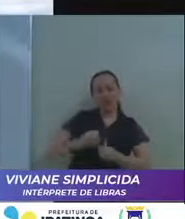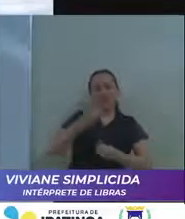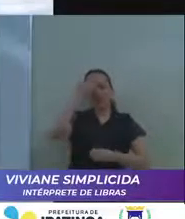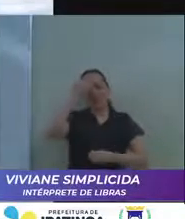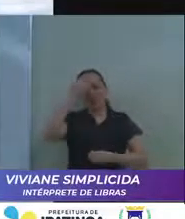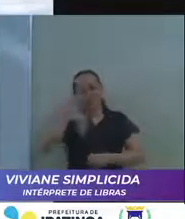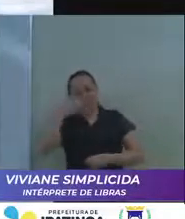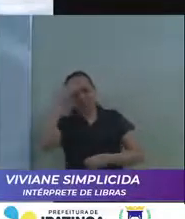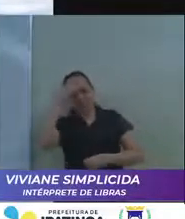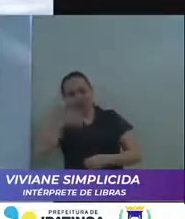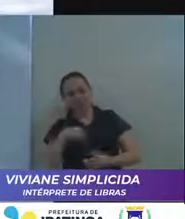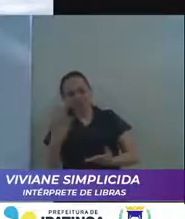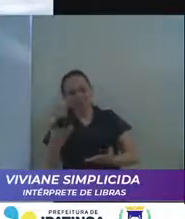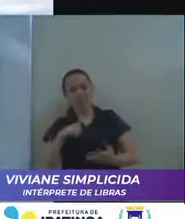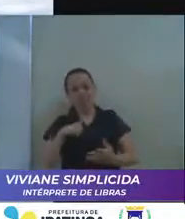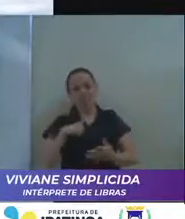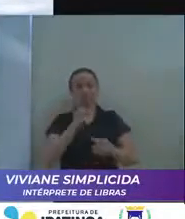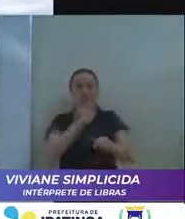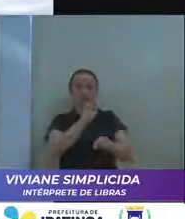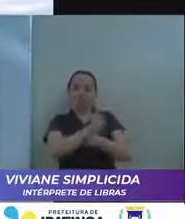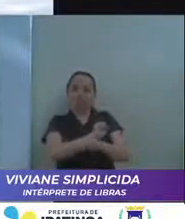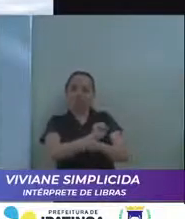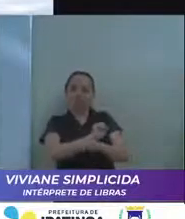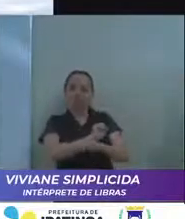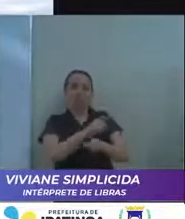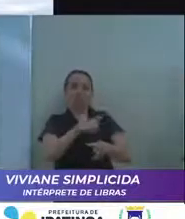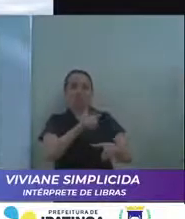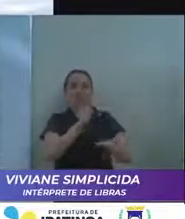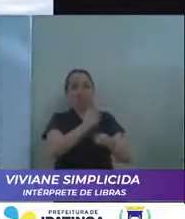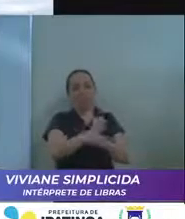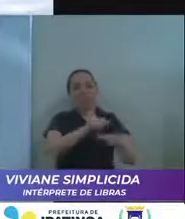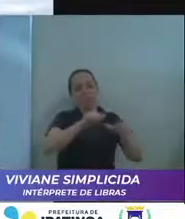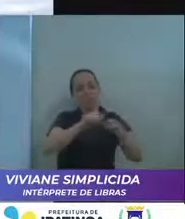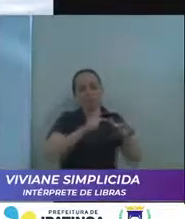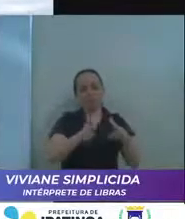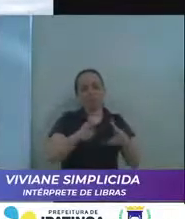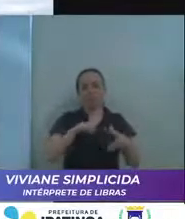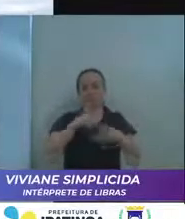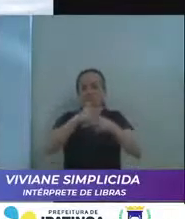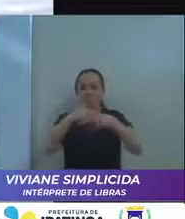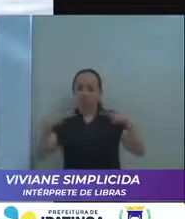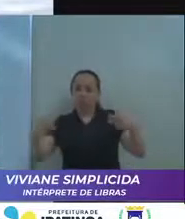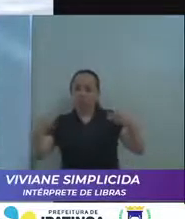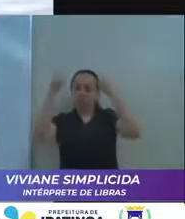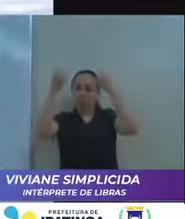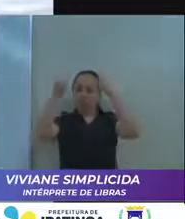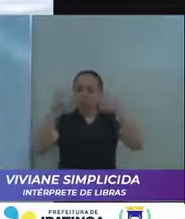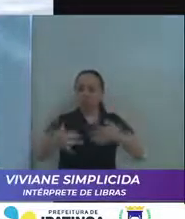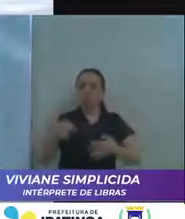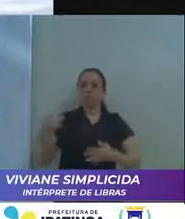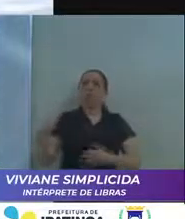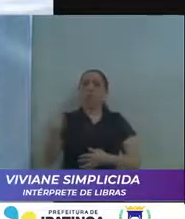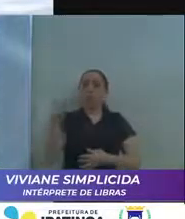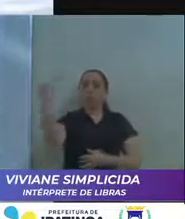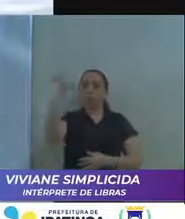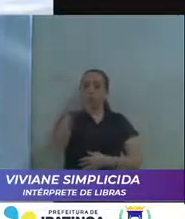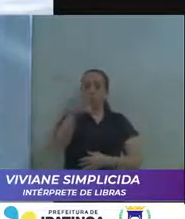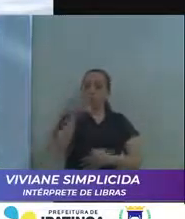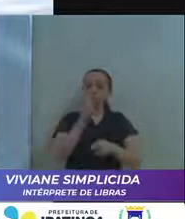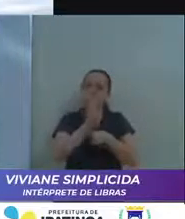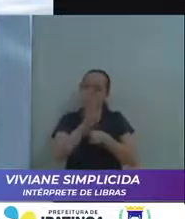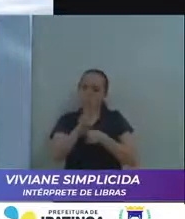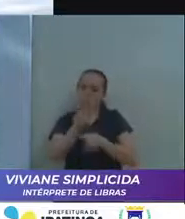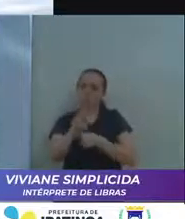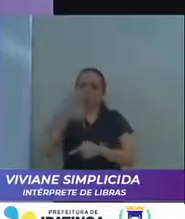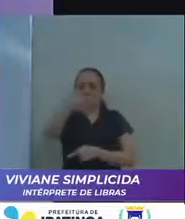afastamento temporário da profissão. Pensando nisso, relacionamos algumas dicas essenciais para que você cuide melhor da sua